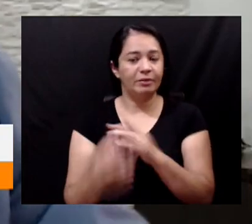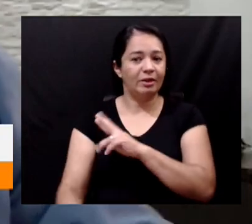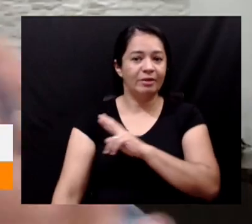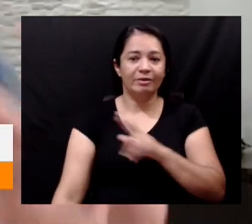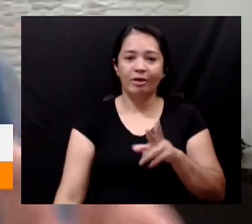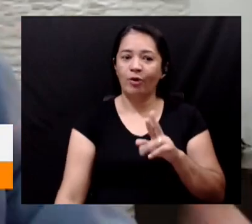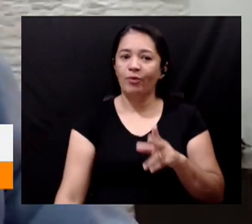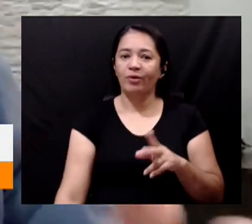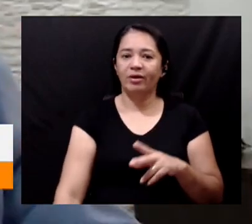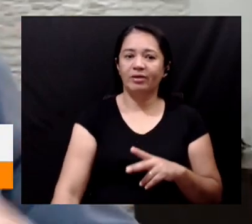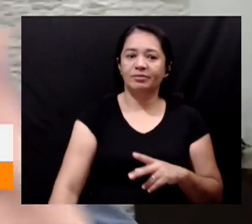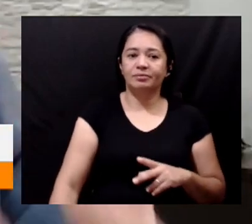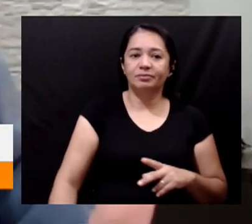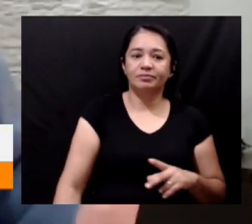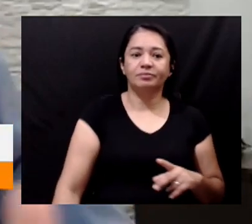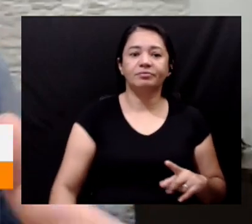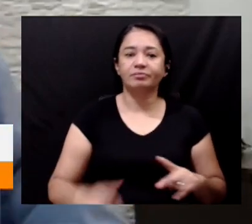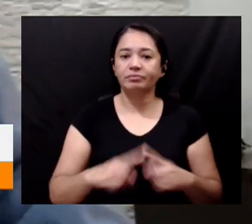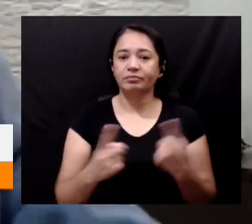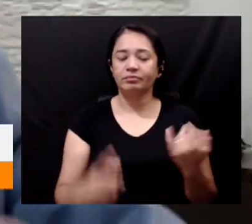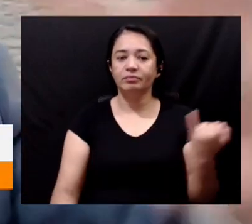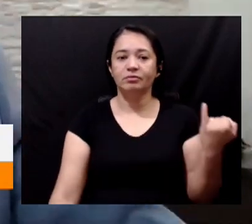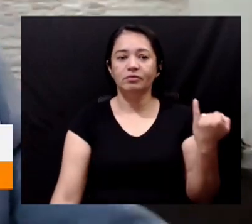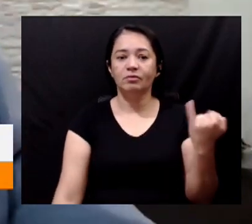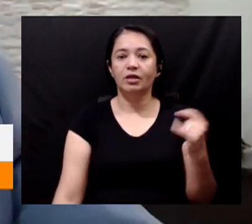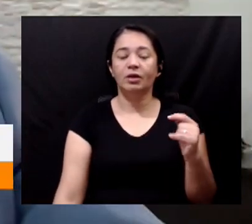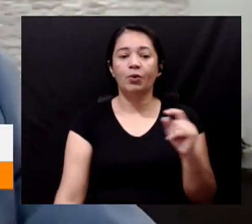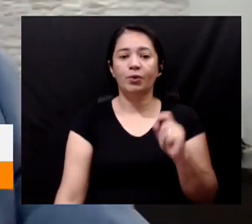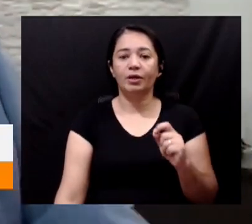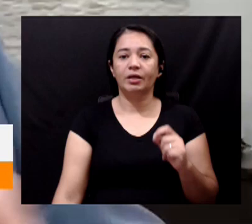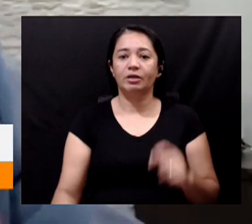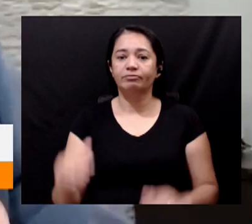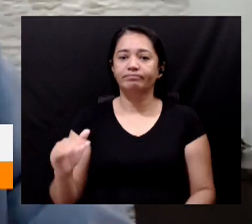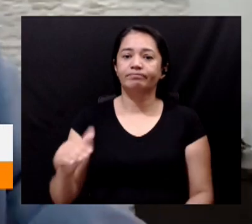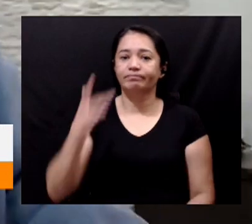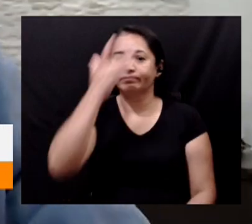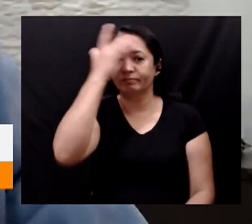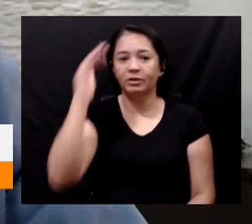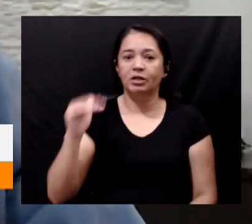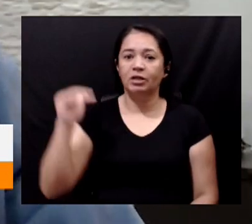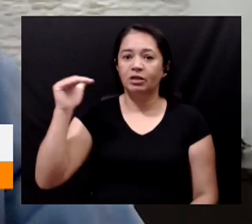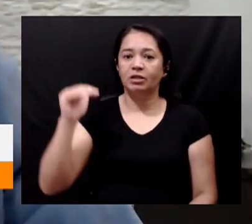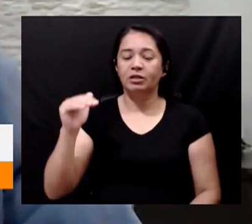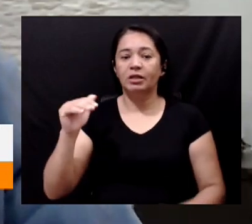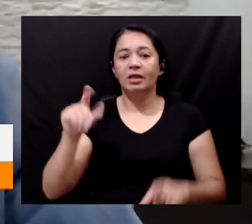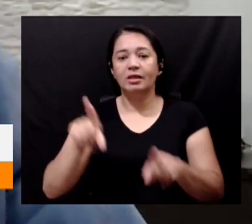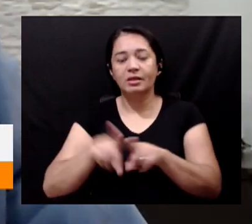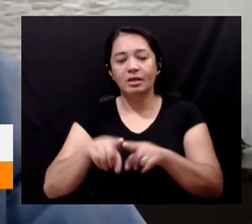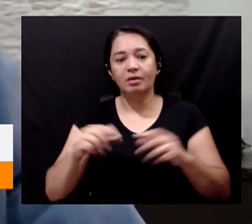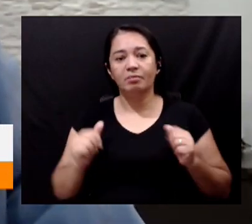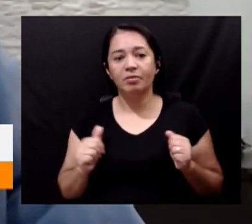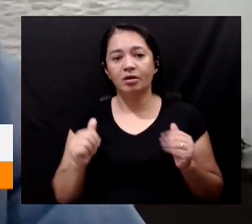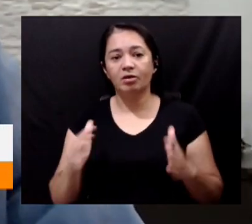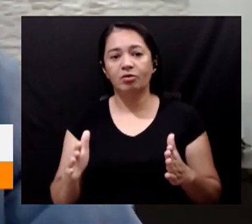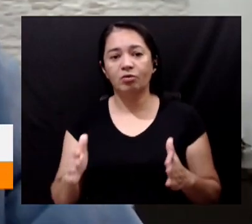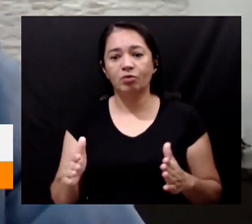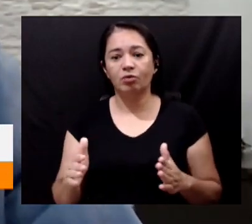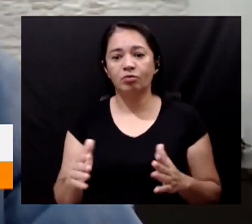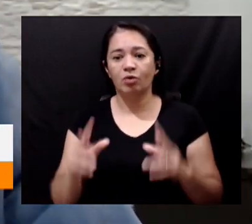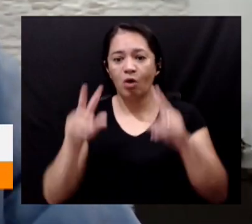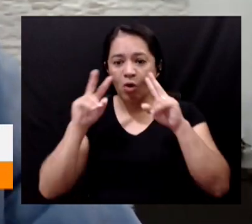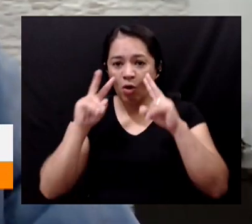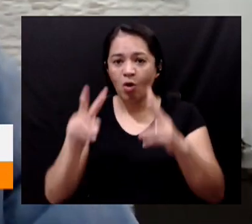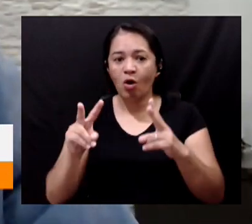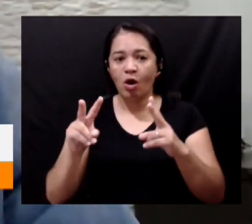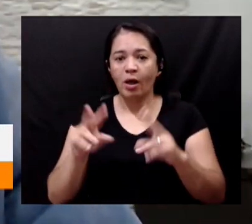filhos, mas que é muito importante que as autoridades em si também tomem a cautela e tenham, digamos que um olhar mais cauteloso